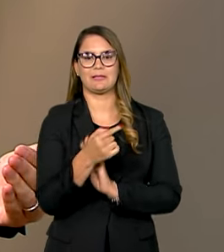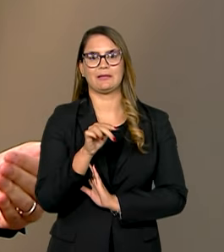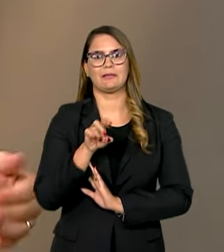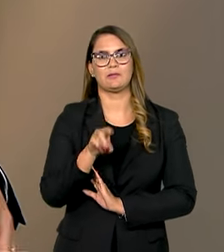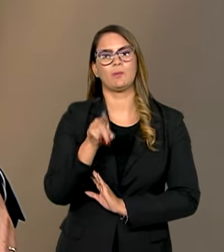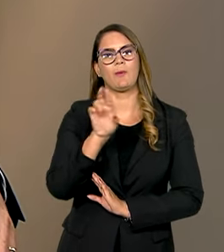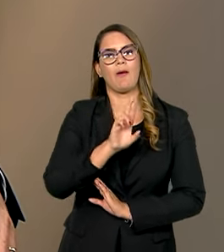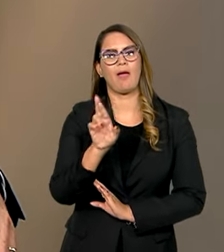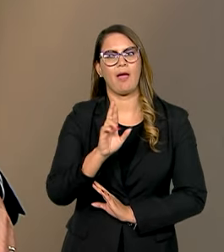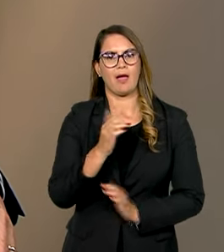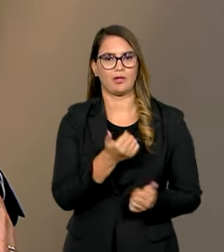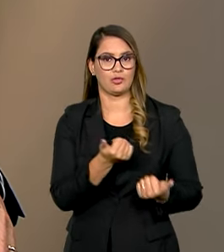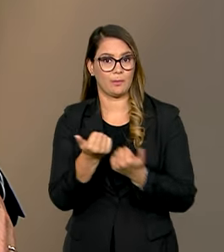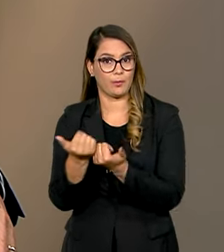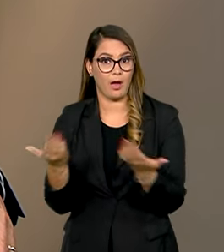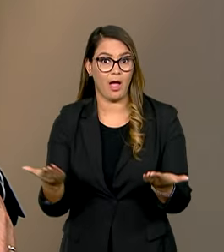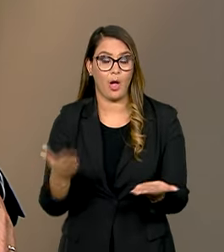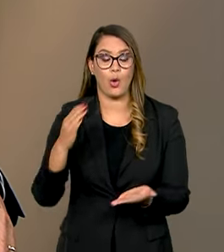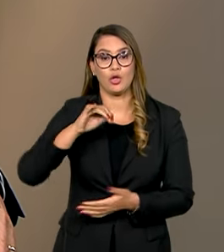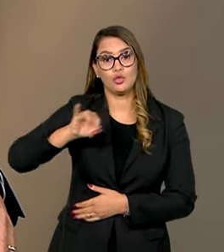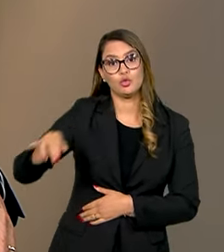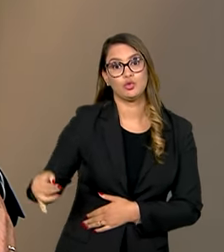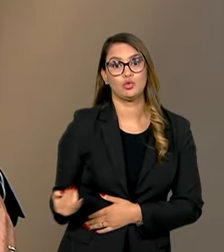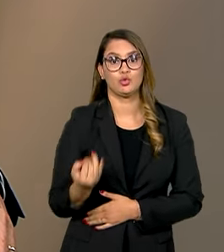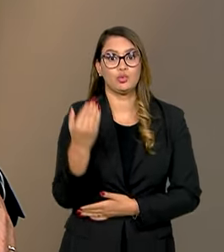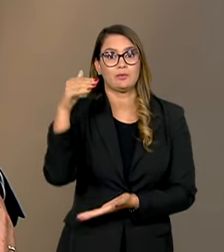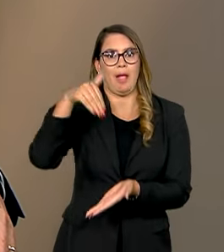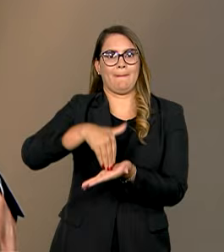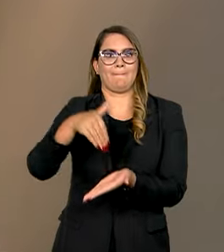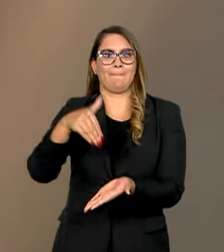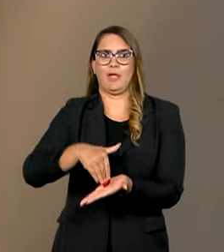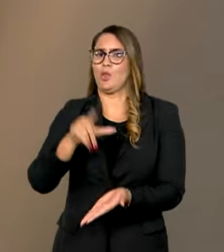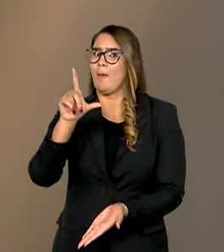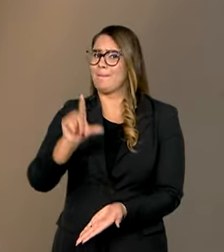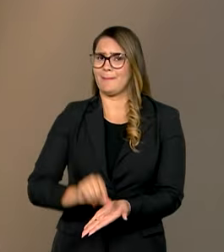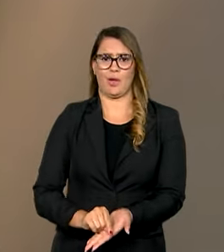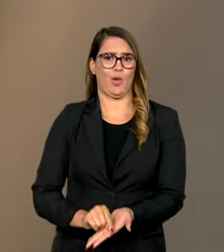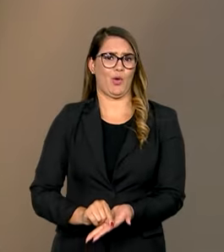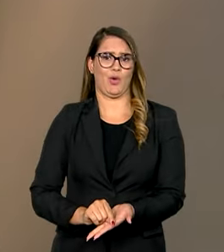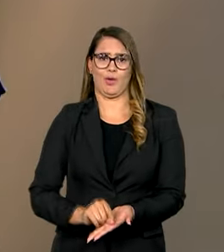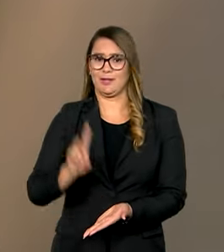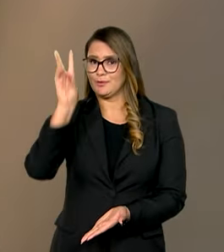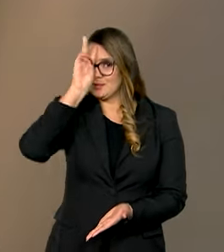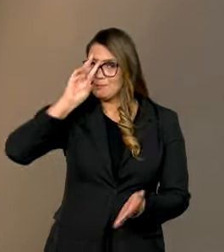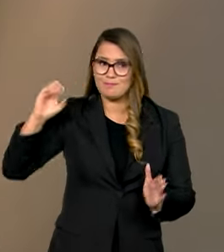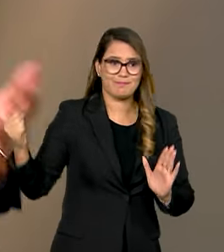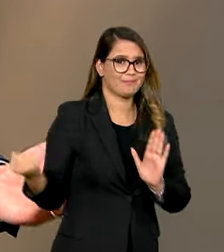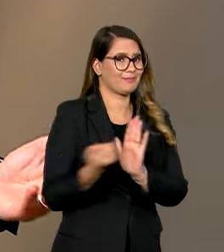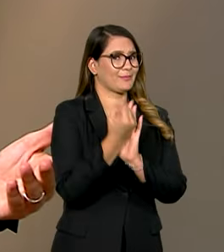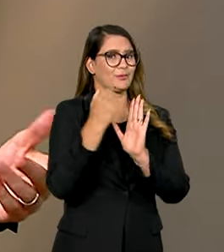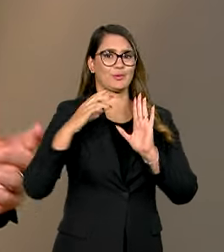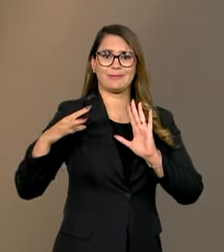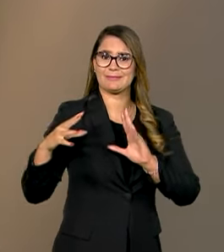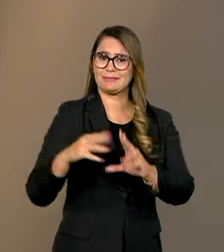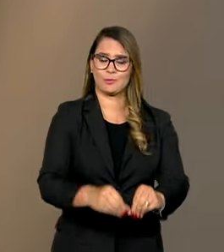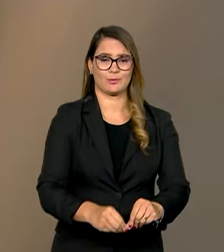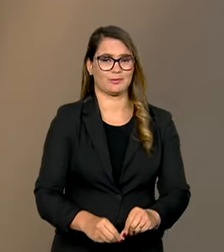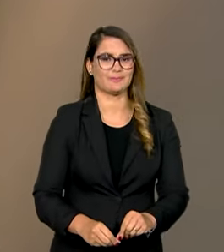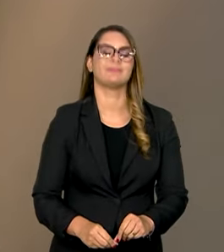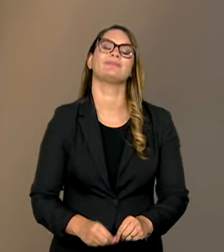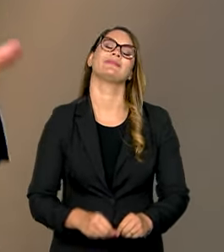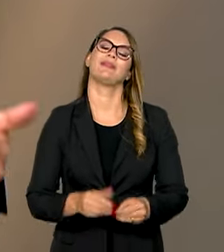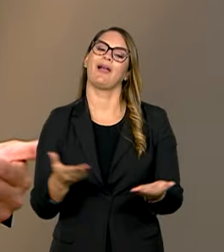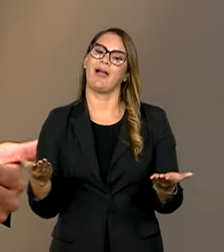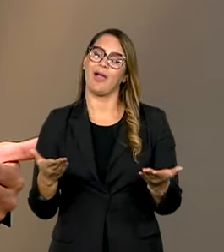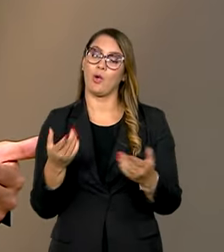subsídio. Nós estamos com a menor taxa de juros da história do programa. Da história do programa, menor taxa de juros de todos os tempos. Nós